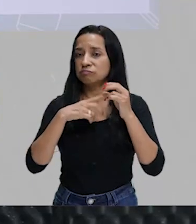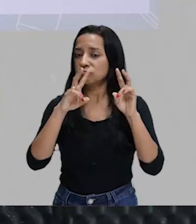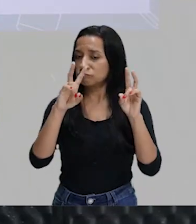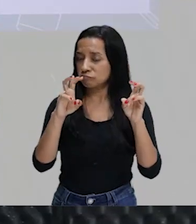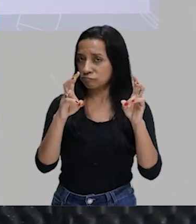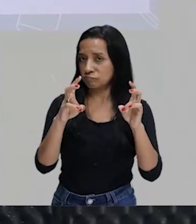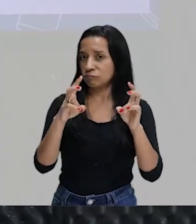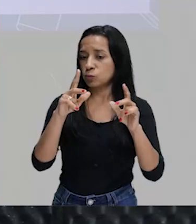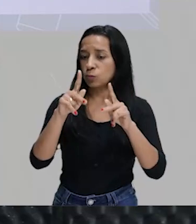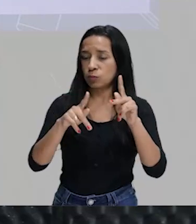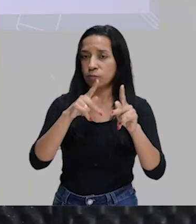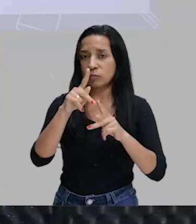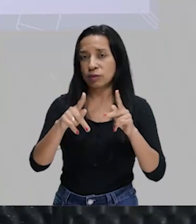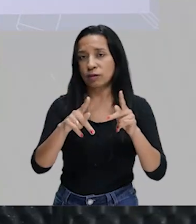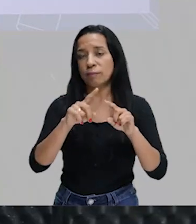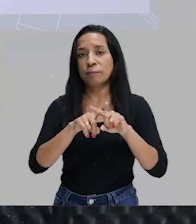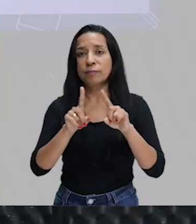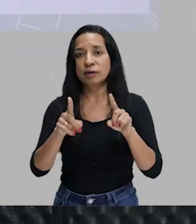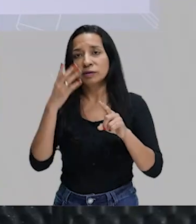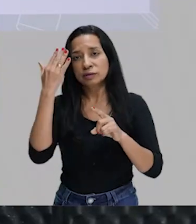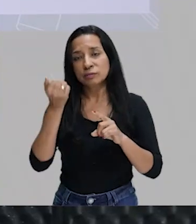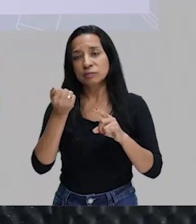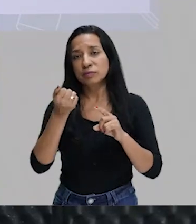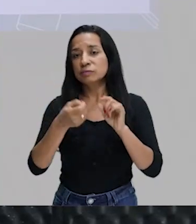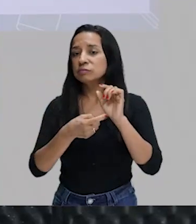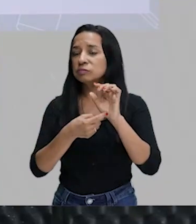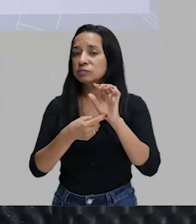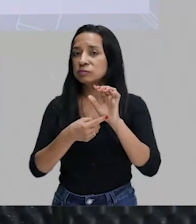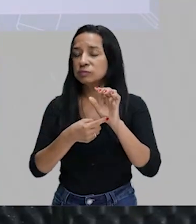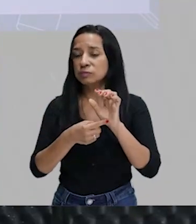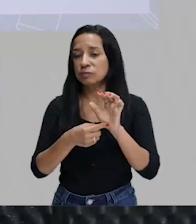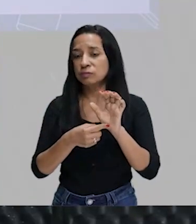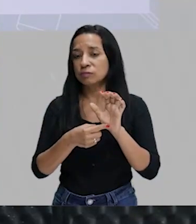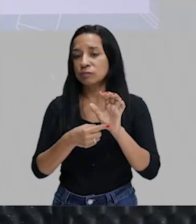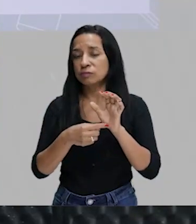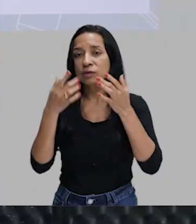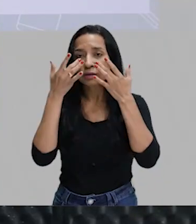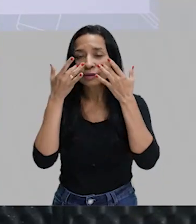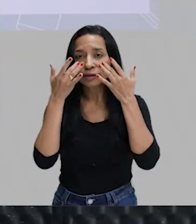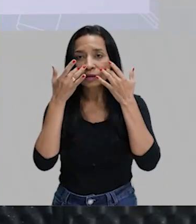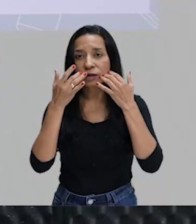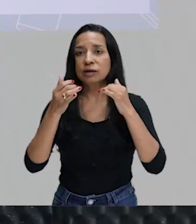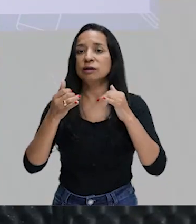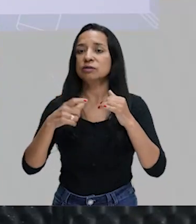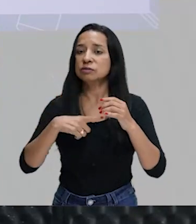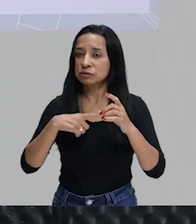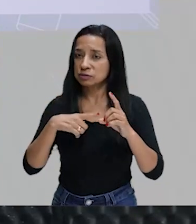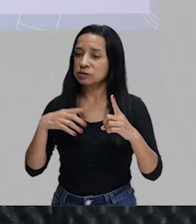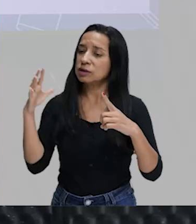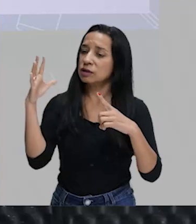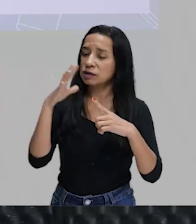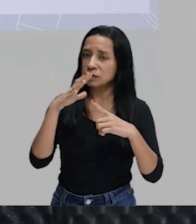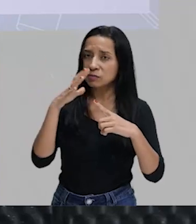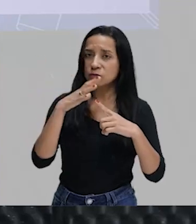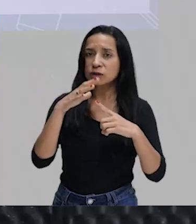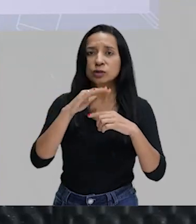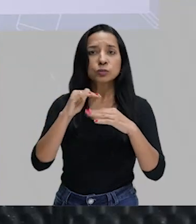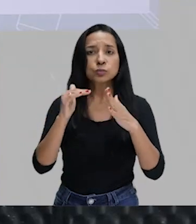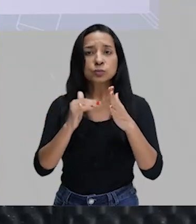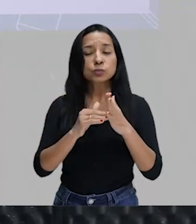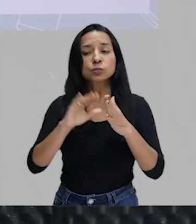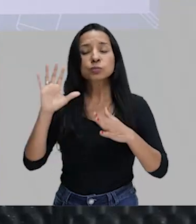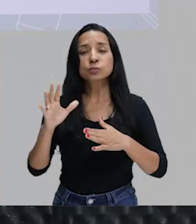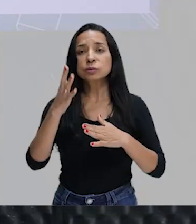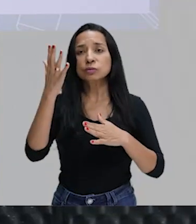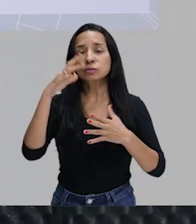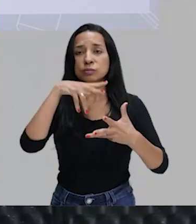eu digo sabemos que as expressões artísticas, elas sofrem a influência de tudo aquilo que acontece no